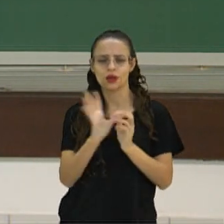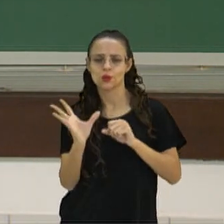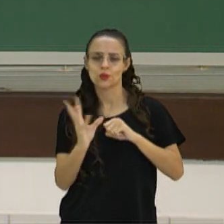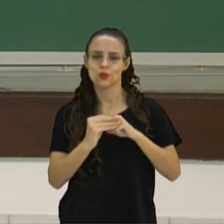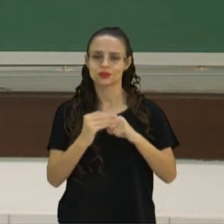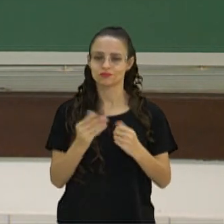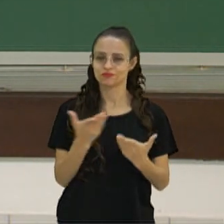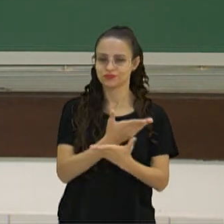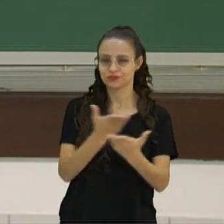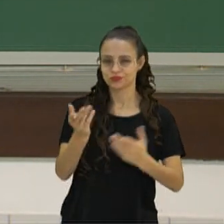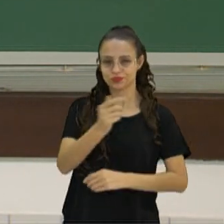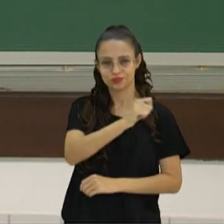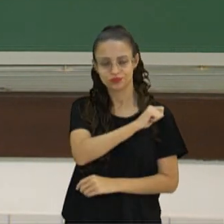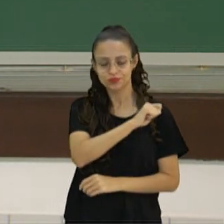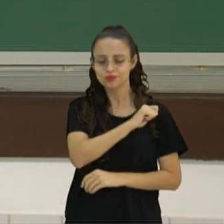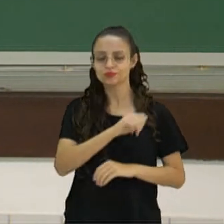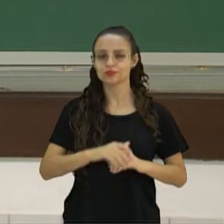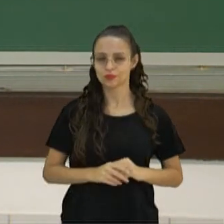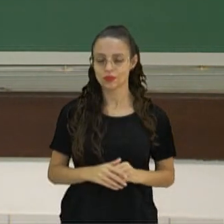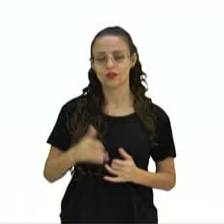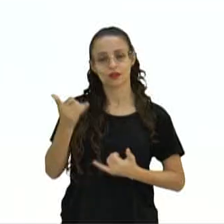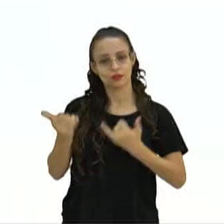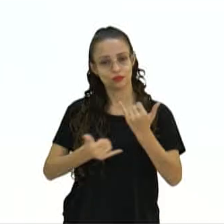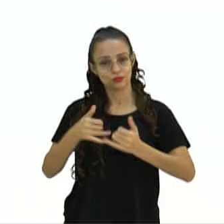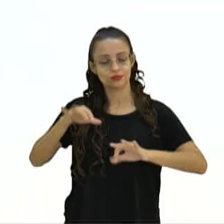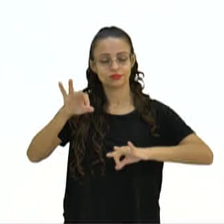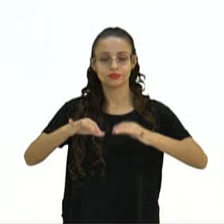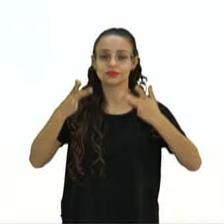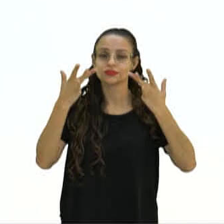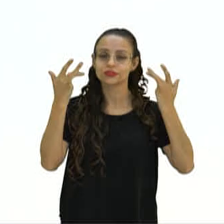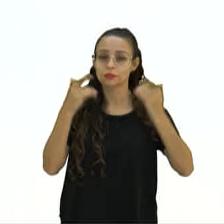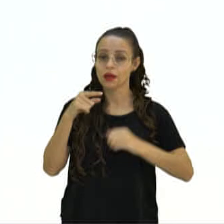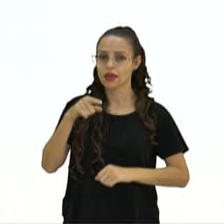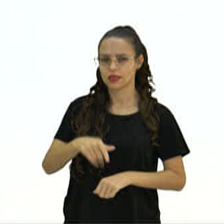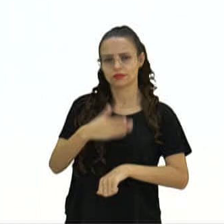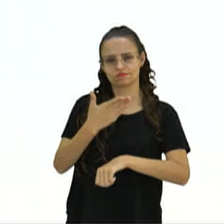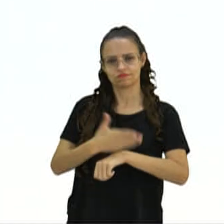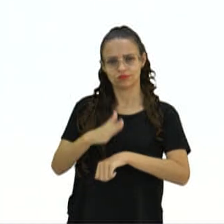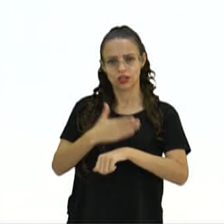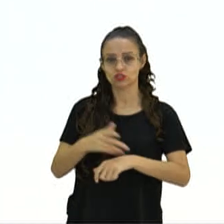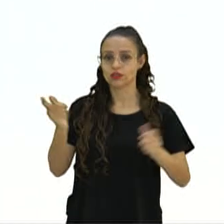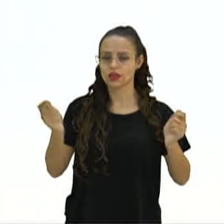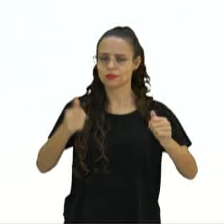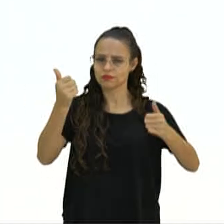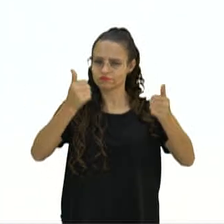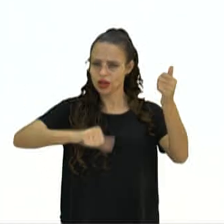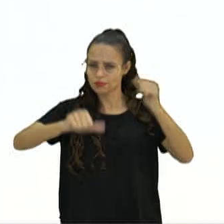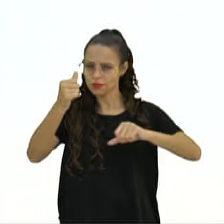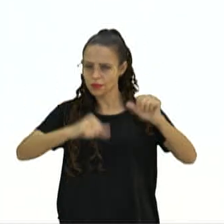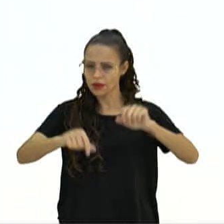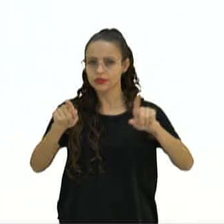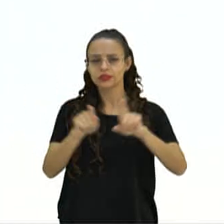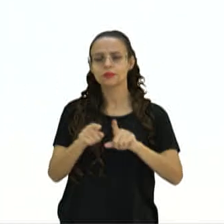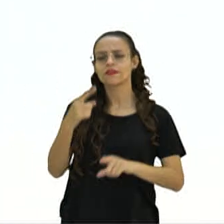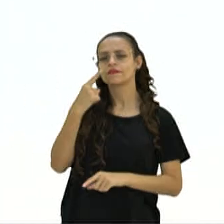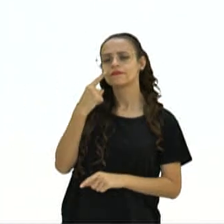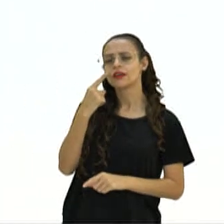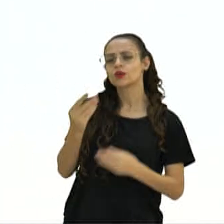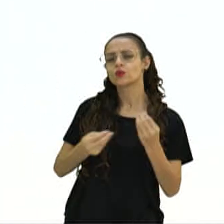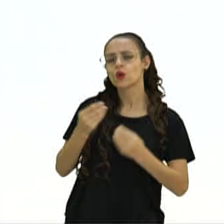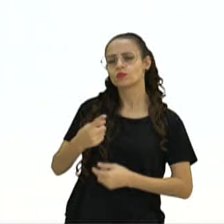alunos. Então, os jogos dramáticos é uma atividade que permite avaliar e desenvolver o grau de espontaneidade